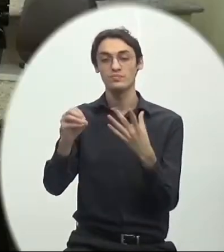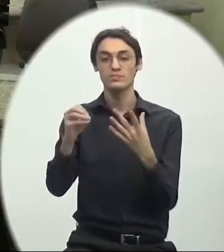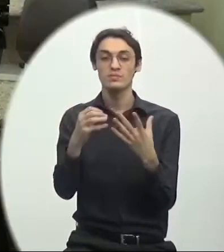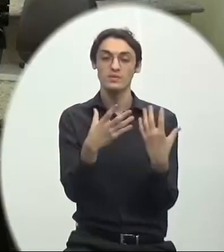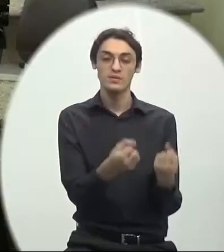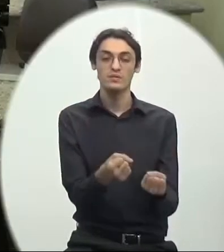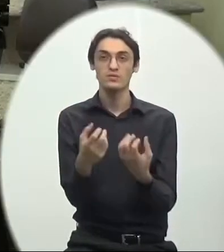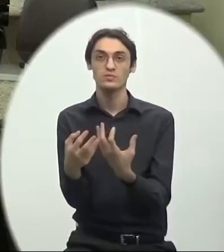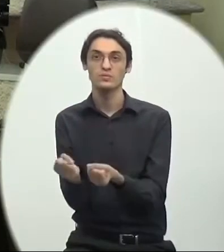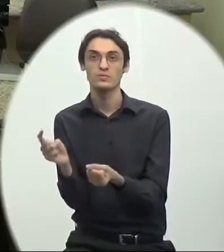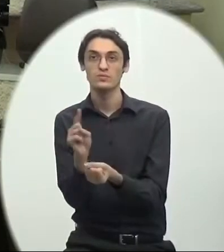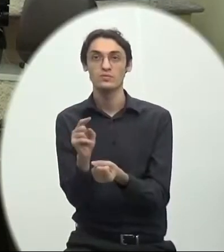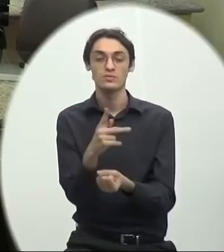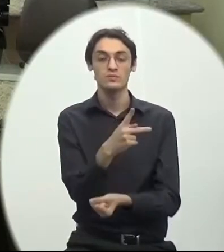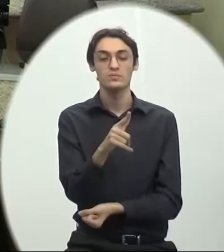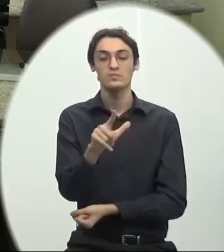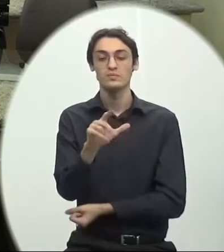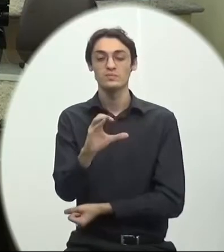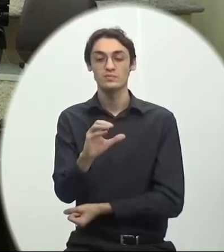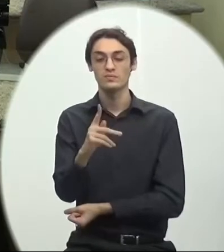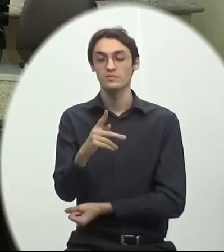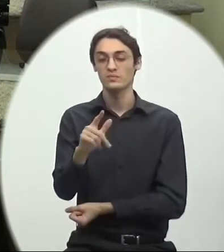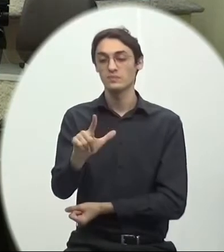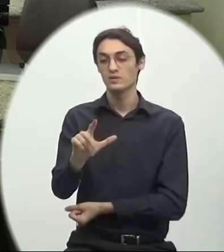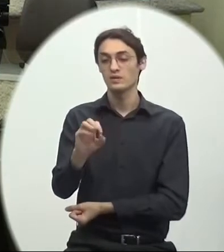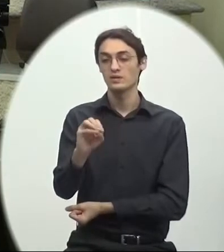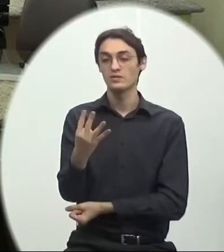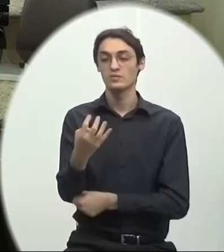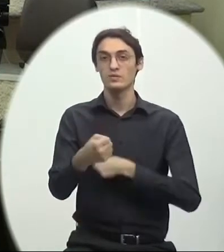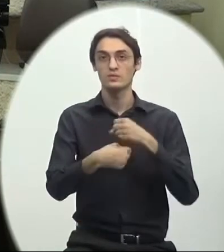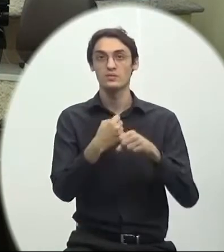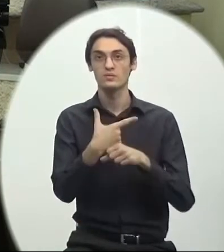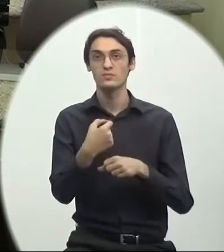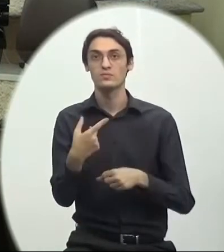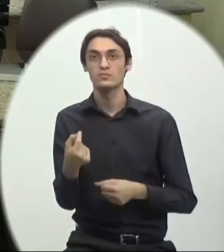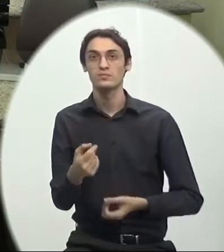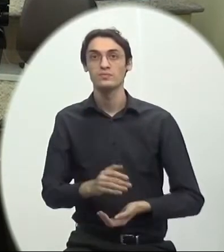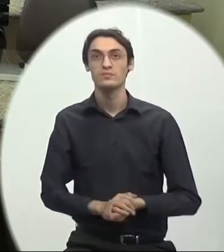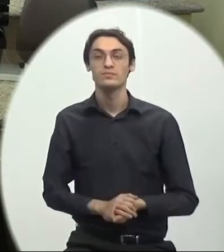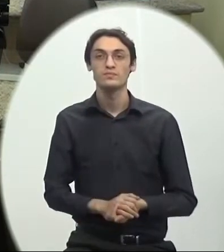ao PLCPL 04/2020.